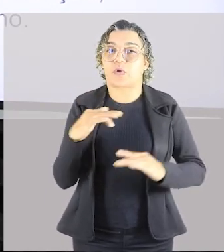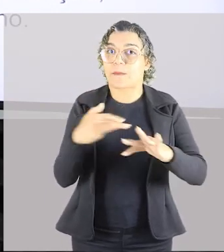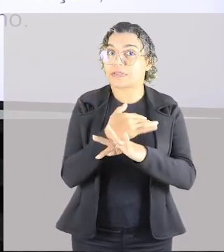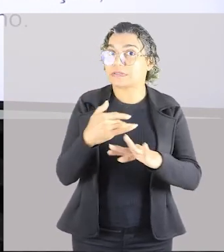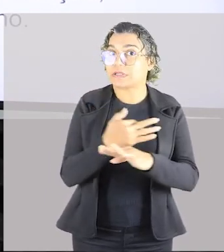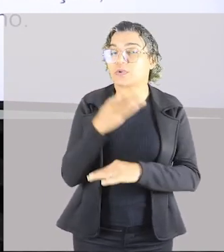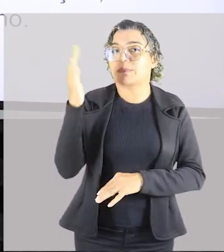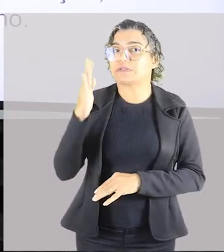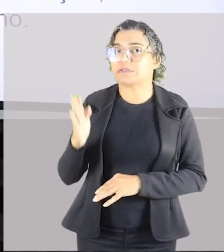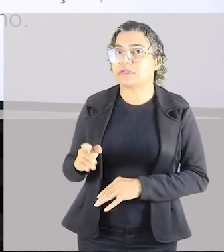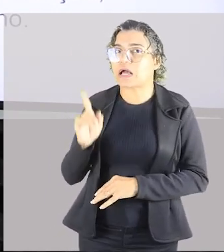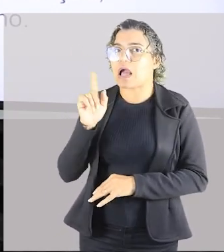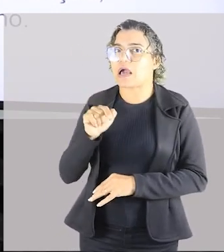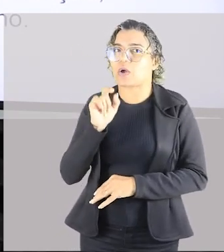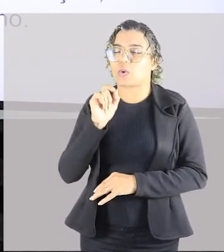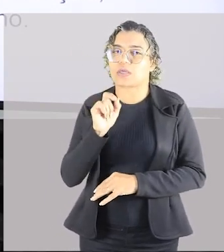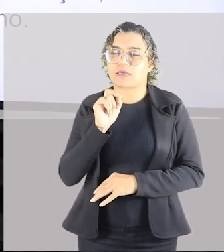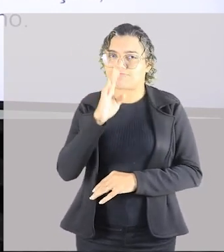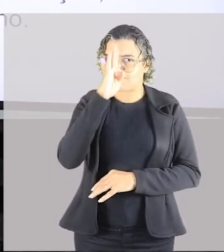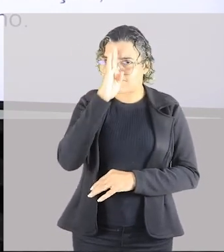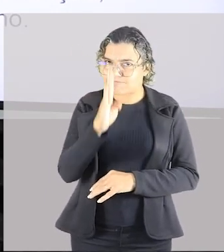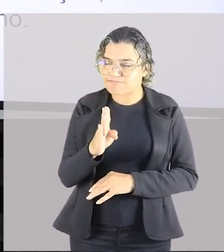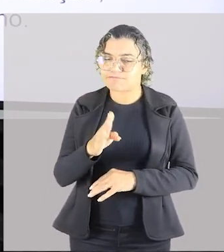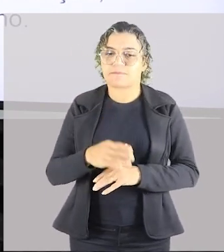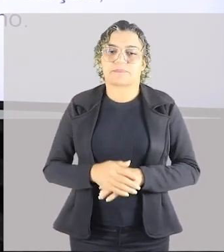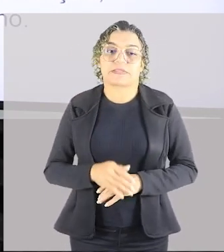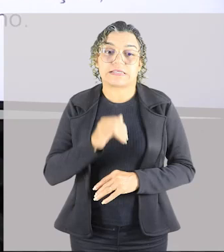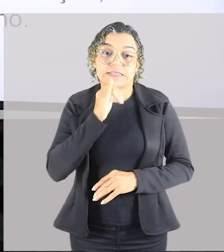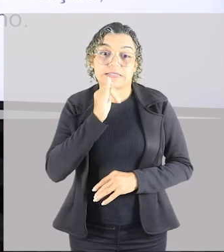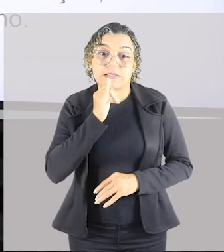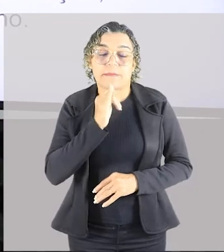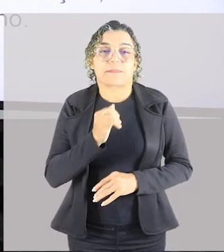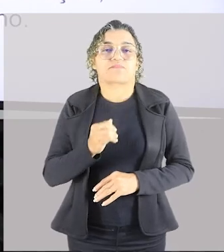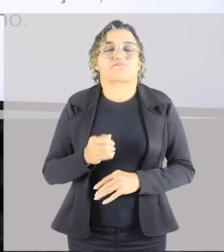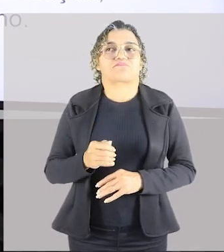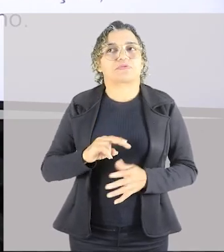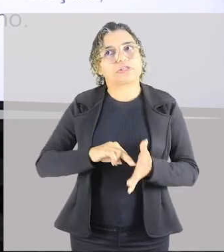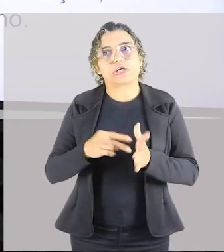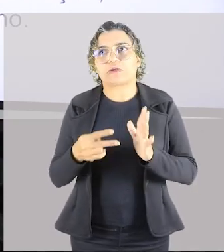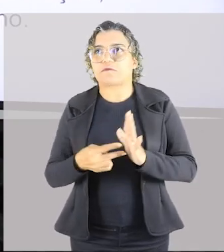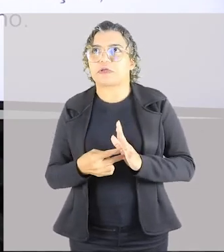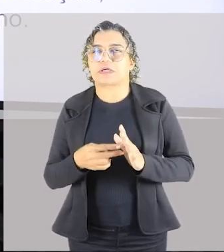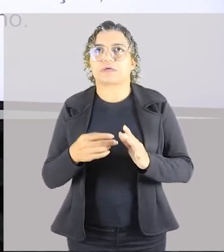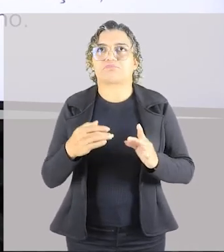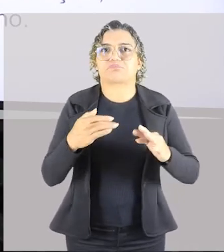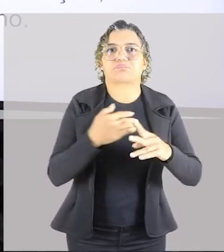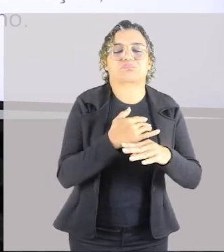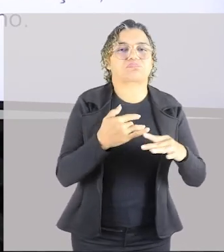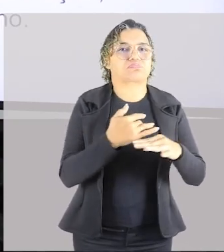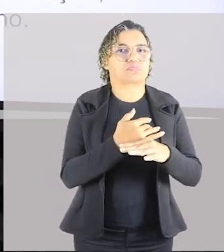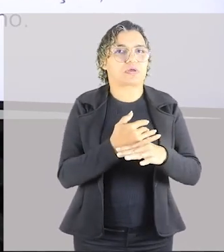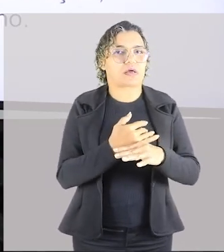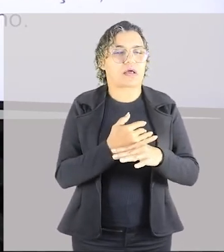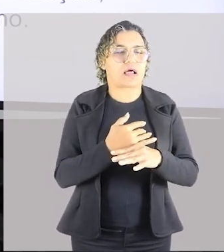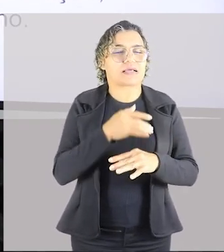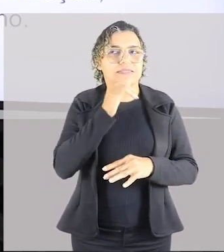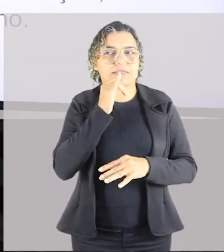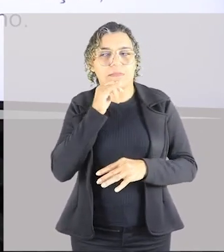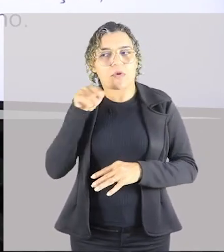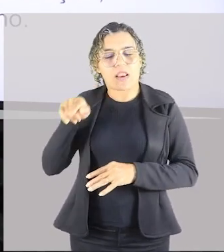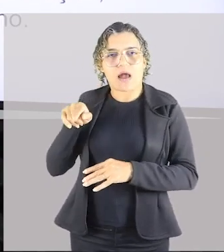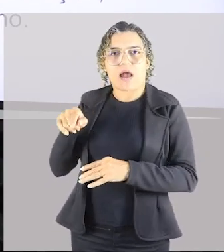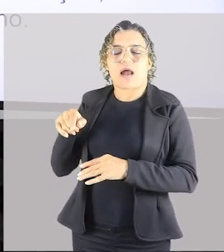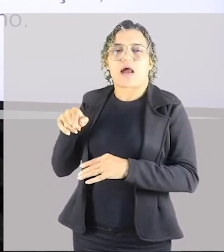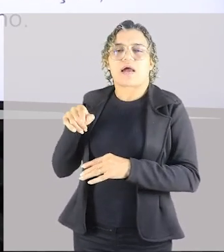urbanização brasileira é que ela é concentrada. Isso não significa dizer, mais uma vez, que não existam cidades, malhas urbanas no interior. Não. Mas